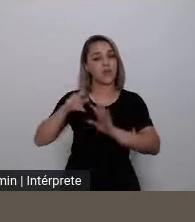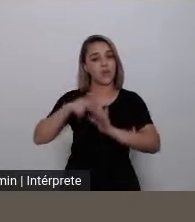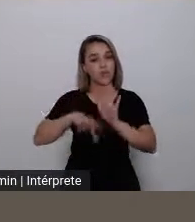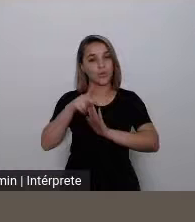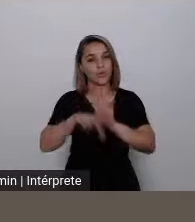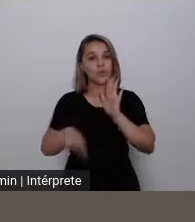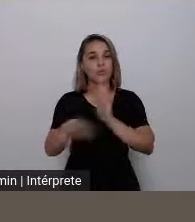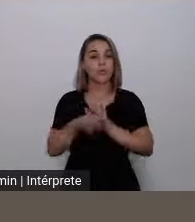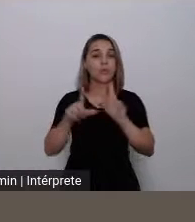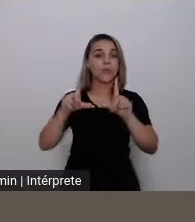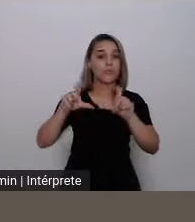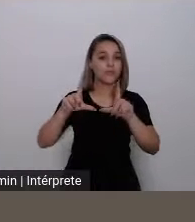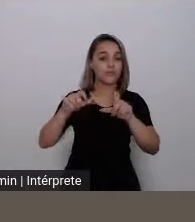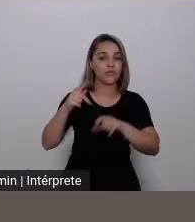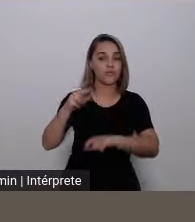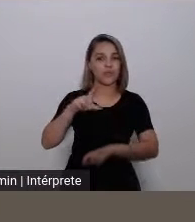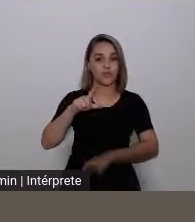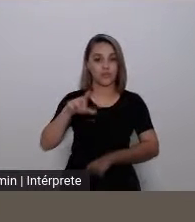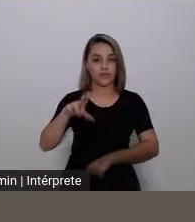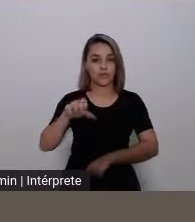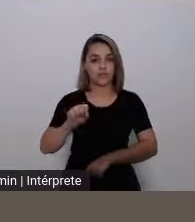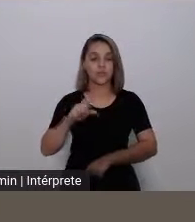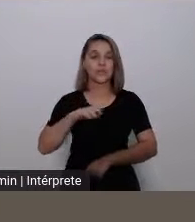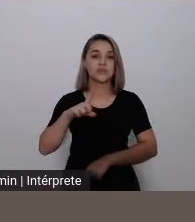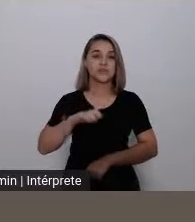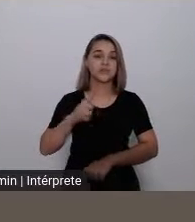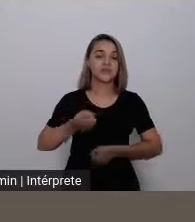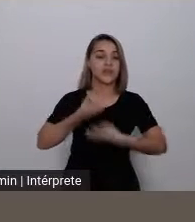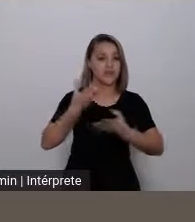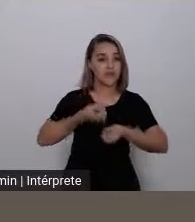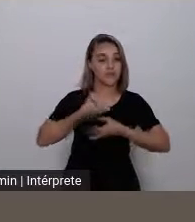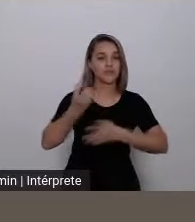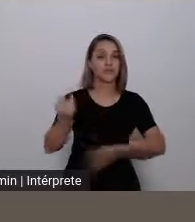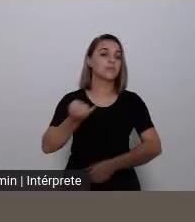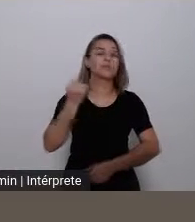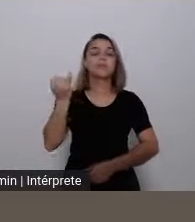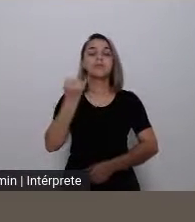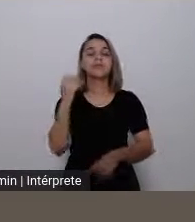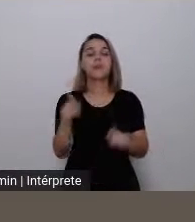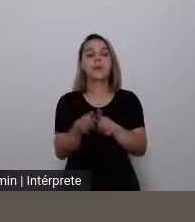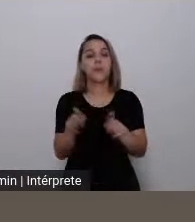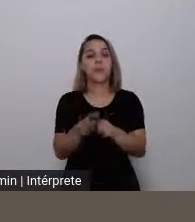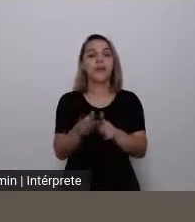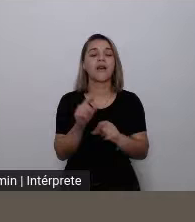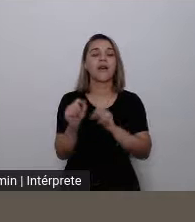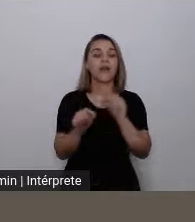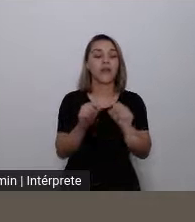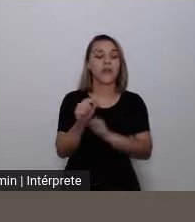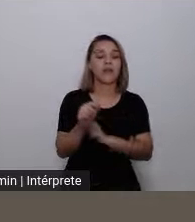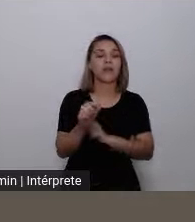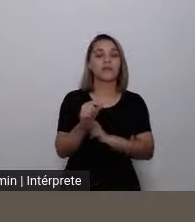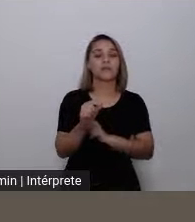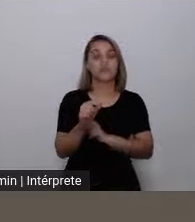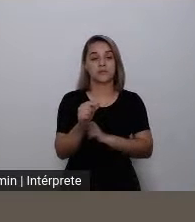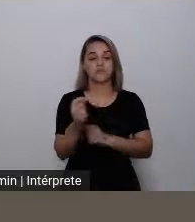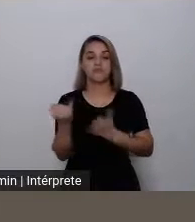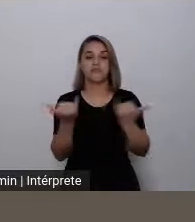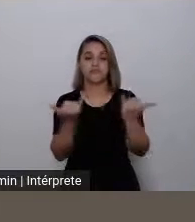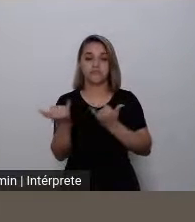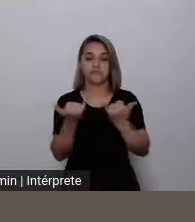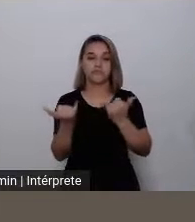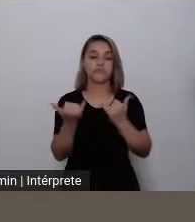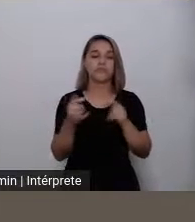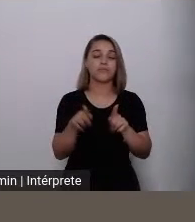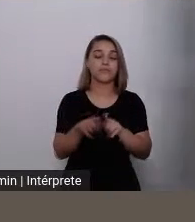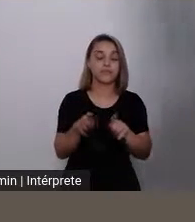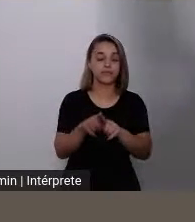Fotoplus, que é uma fonte importantíssima de informação, de circulação e um repositório também, né, de informação sobre a fotografia no